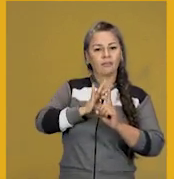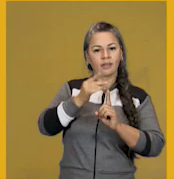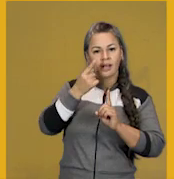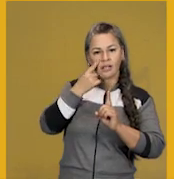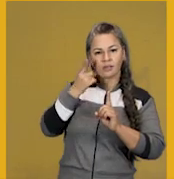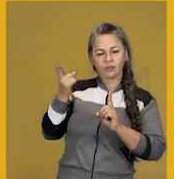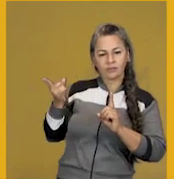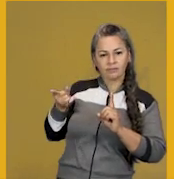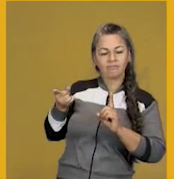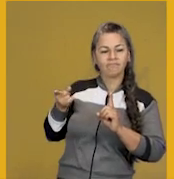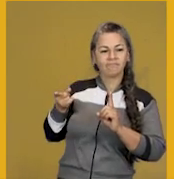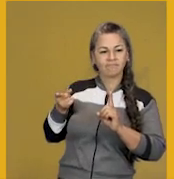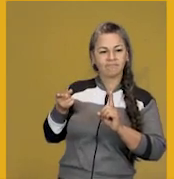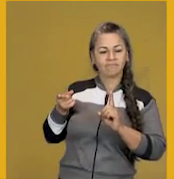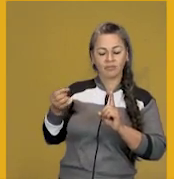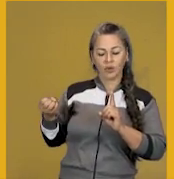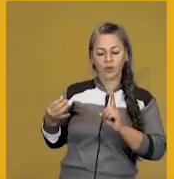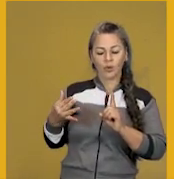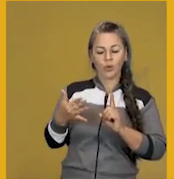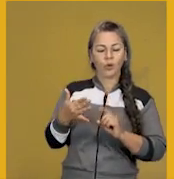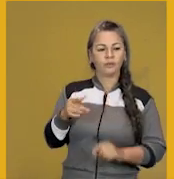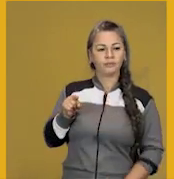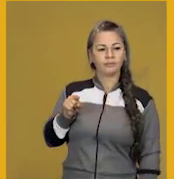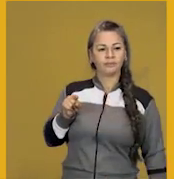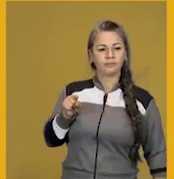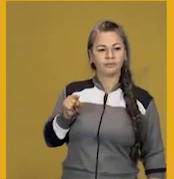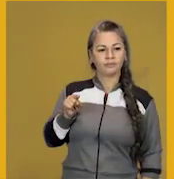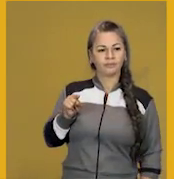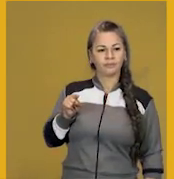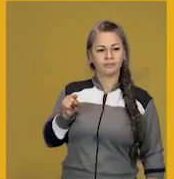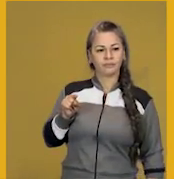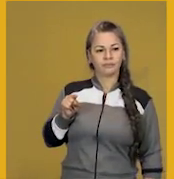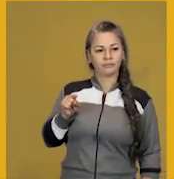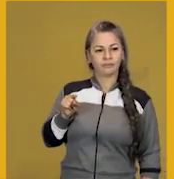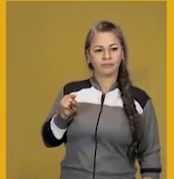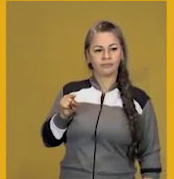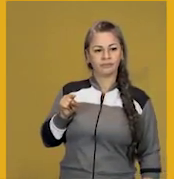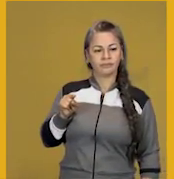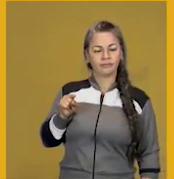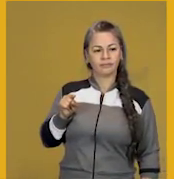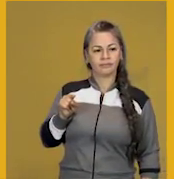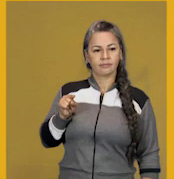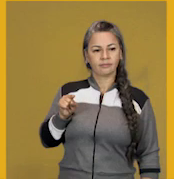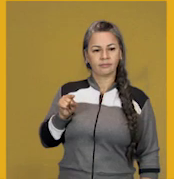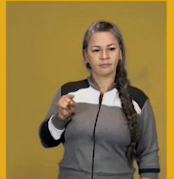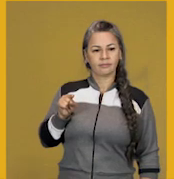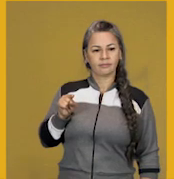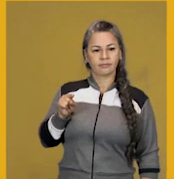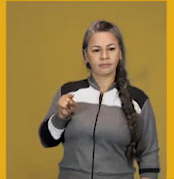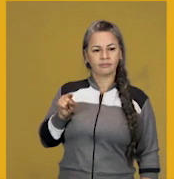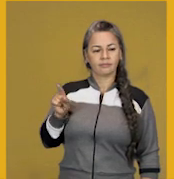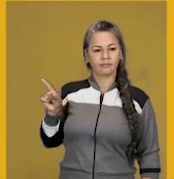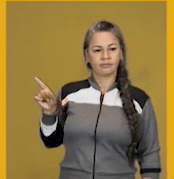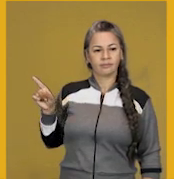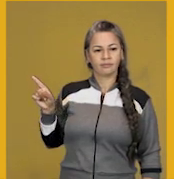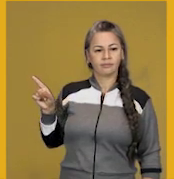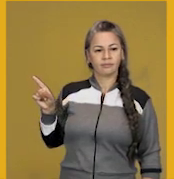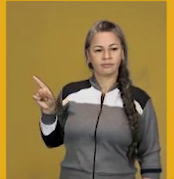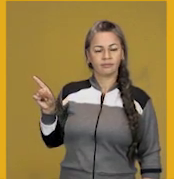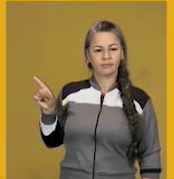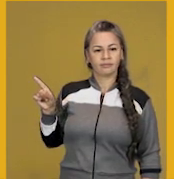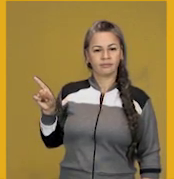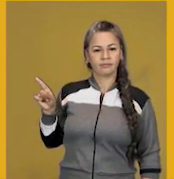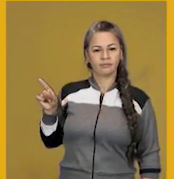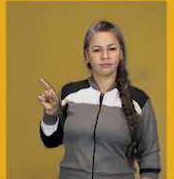certo? E aí eu substituí a massa da água, o calor específico da água, e aqui eu determino que a